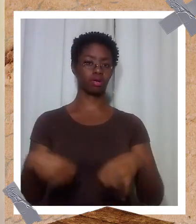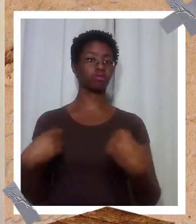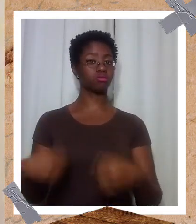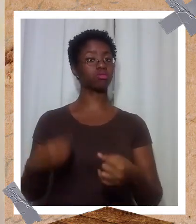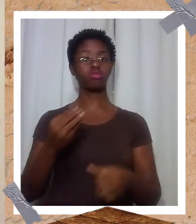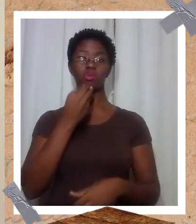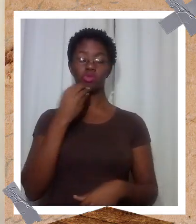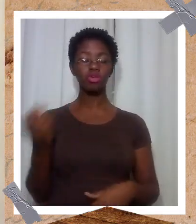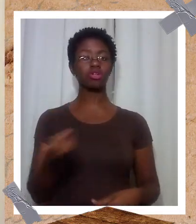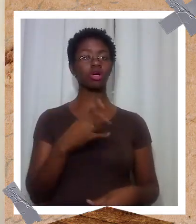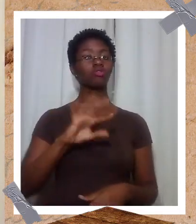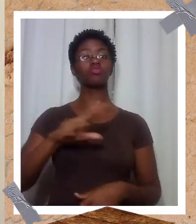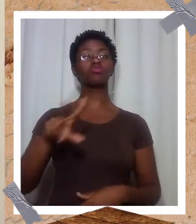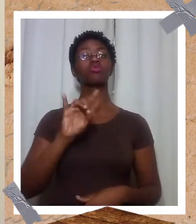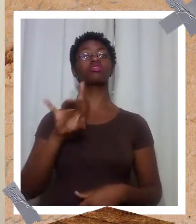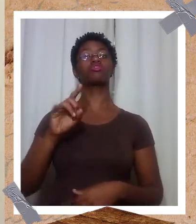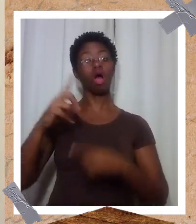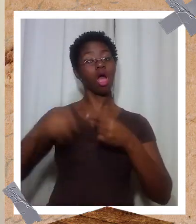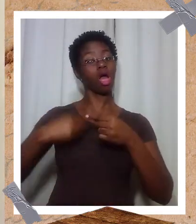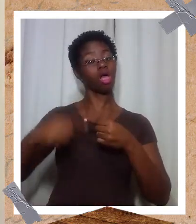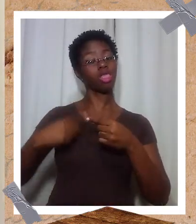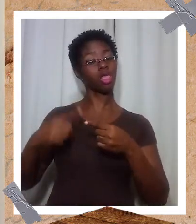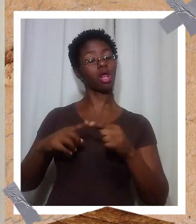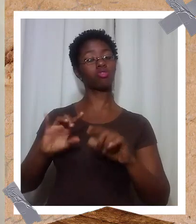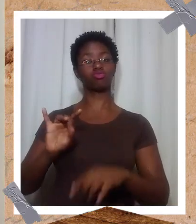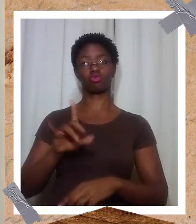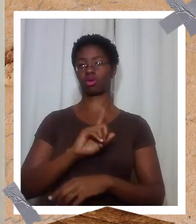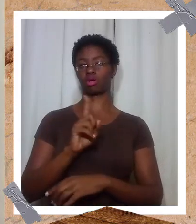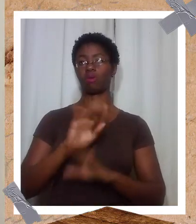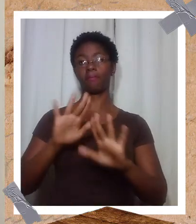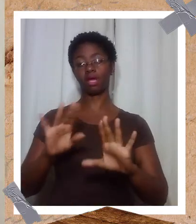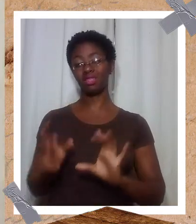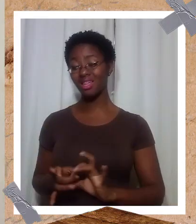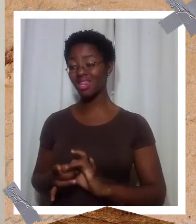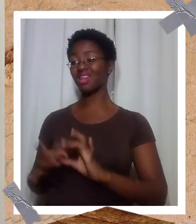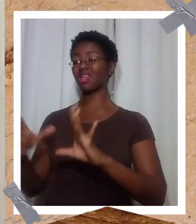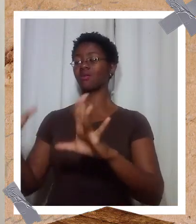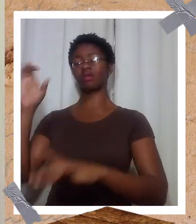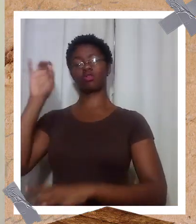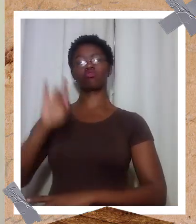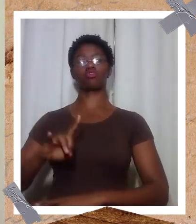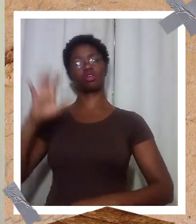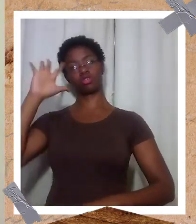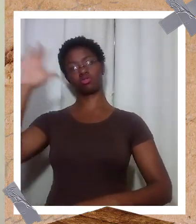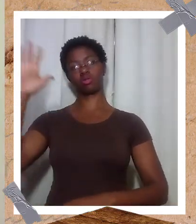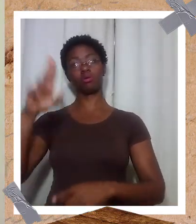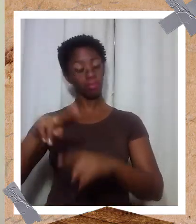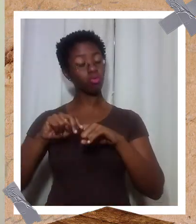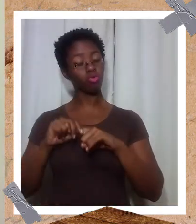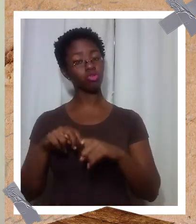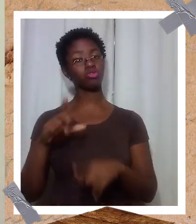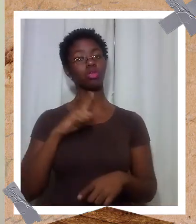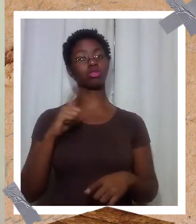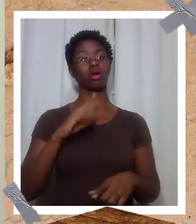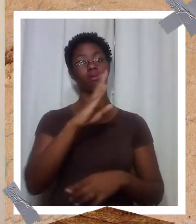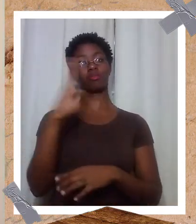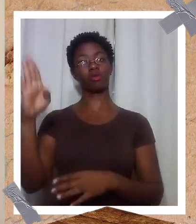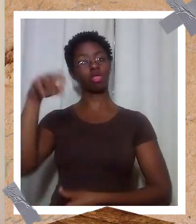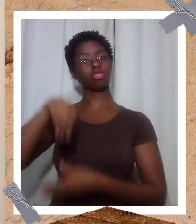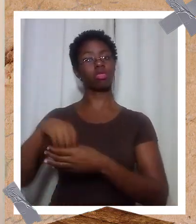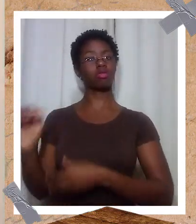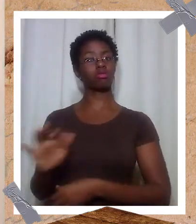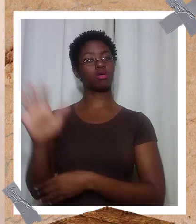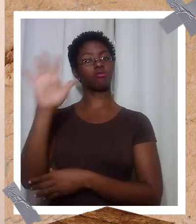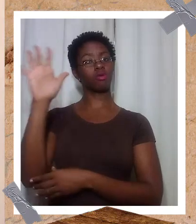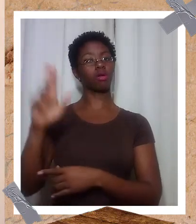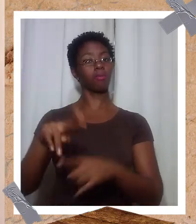dar oportunidade, não é somente na área da reciclagem, é dar o direito de sonhar. Para isso, a gente tem uma biblioteca dentro da comunidade, para que